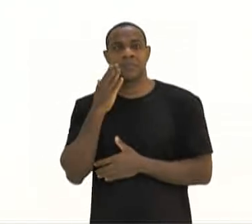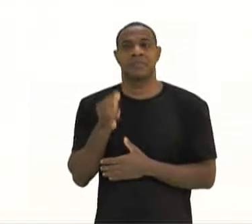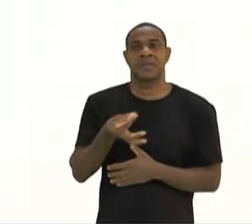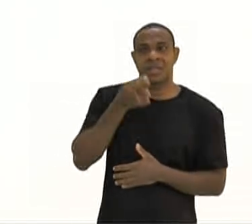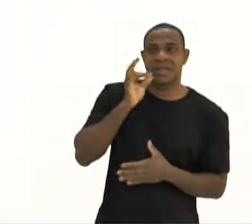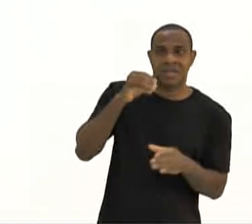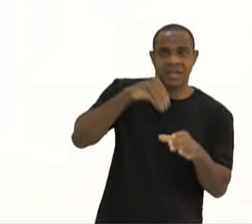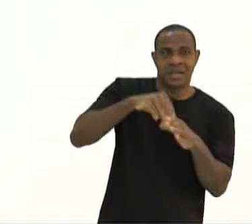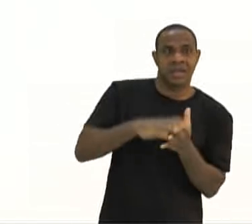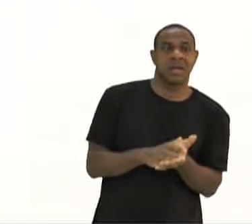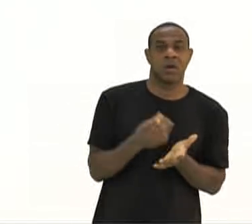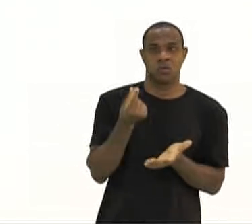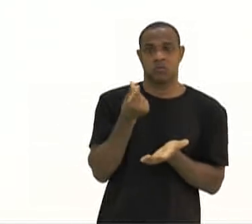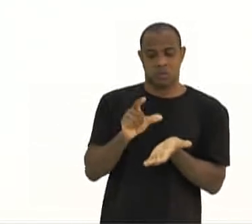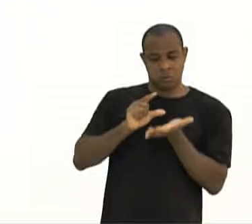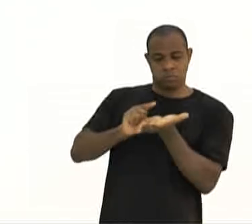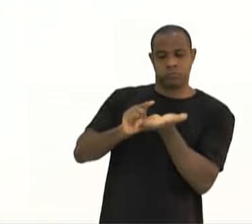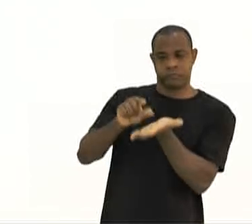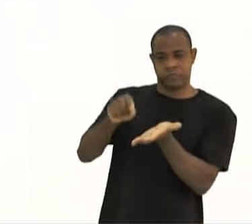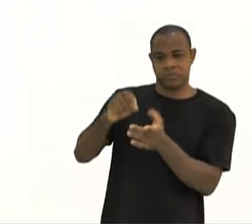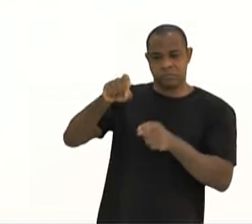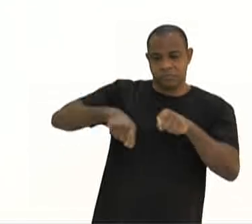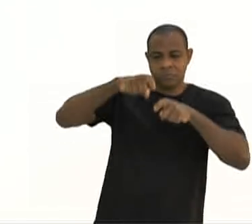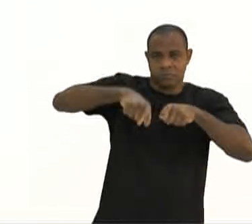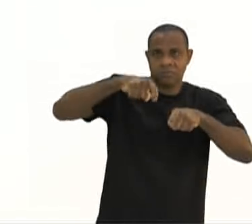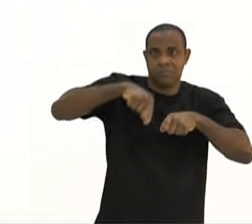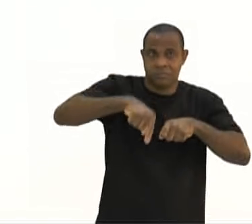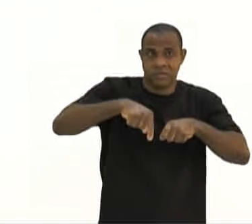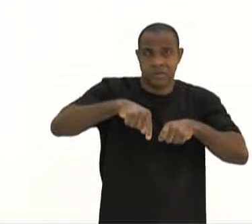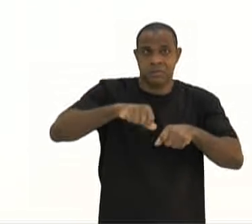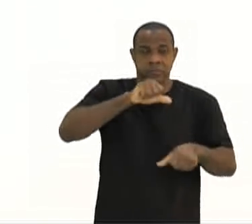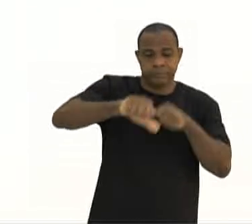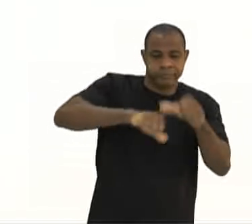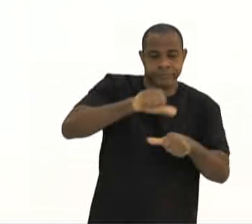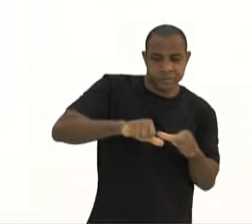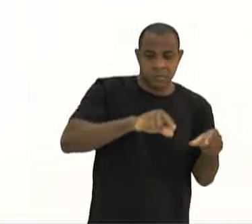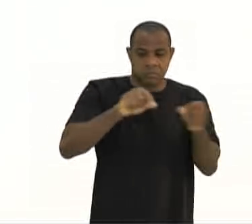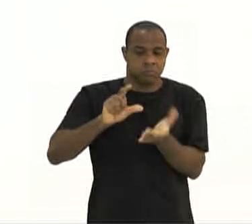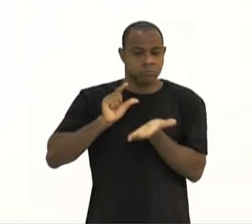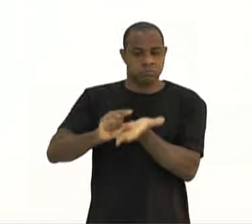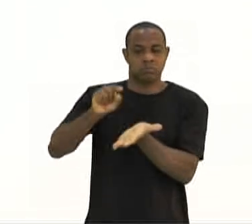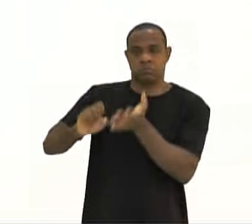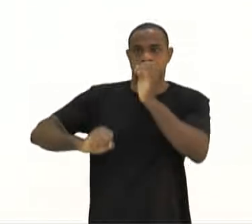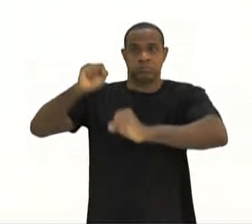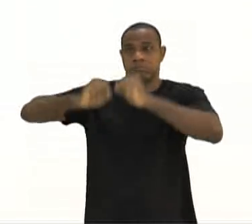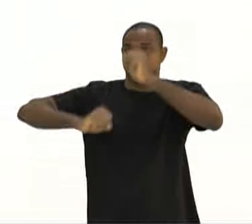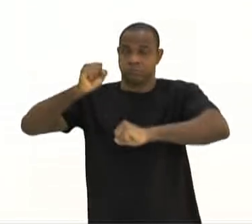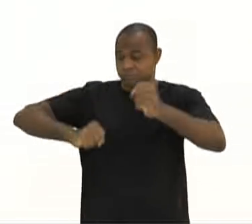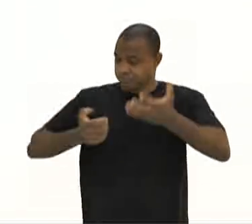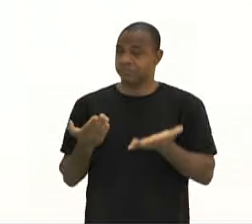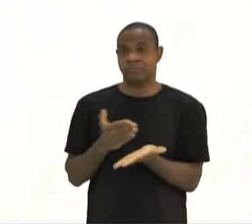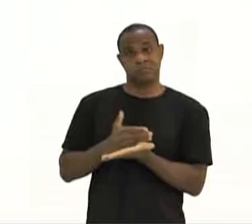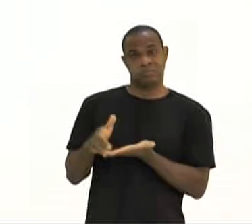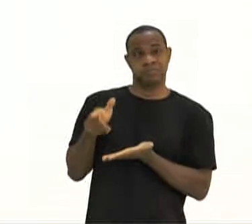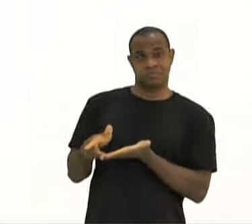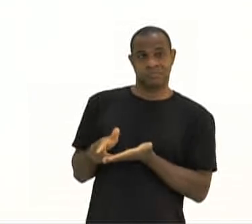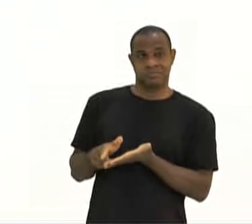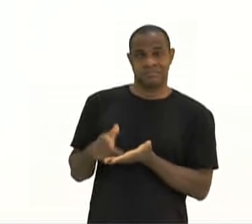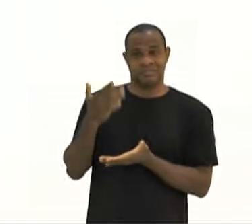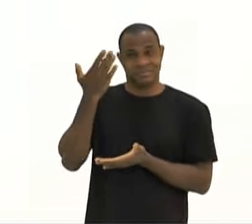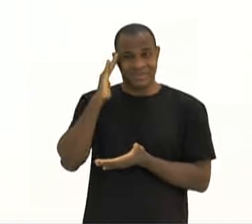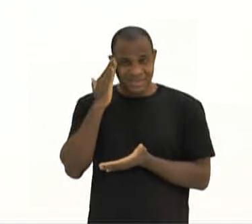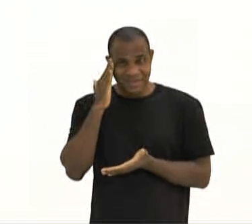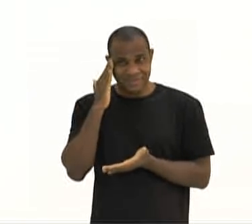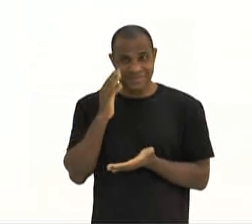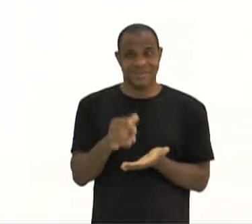o dinheiro que era aplicado nas lavouras de café passou a ser investido nas indústrias. Lembram lá da decadência da